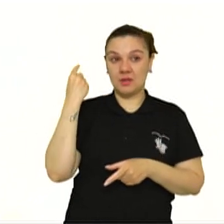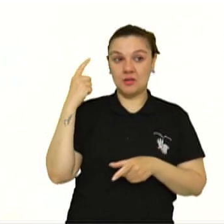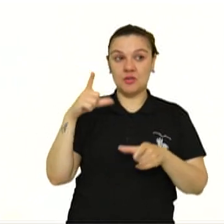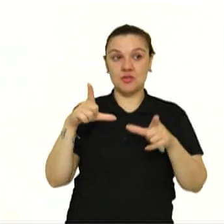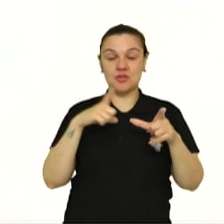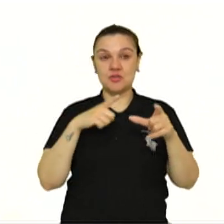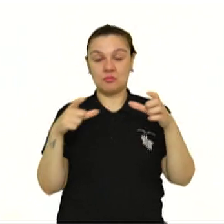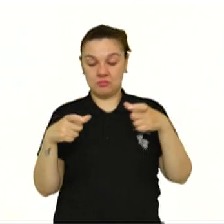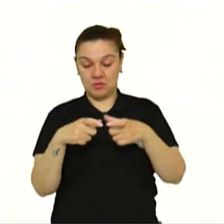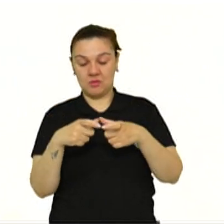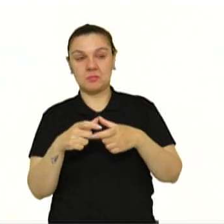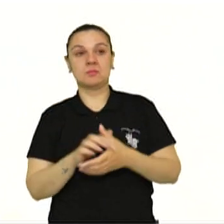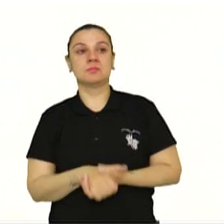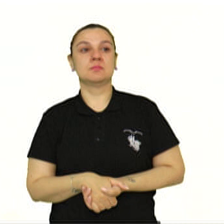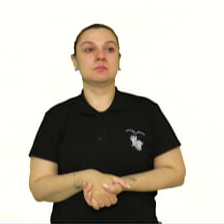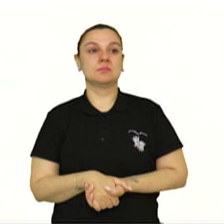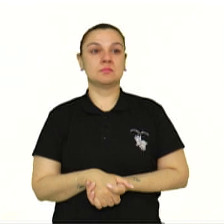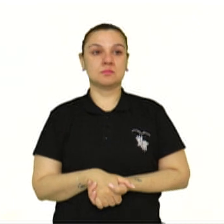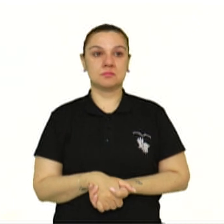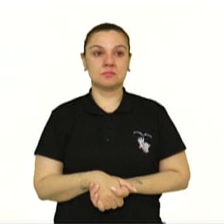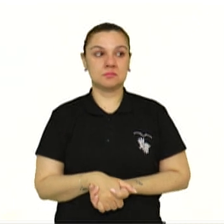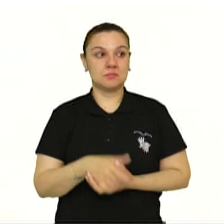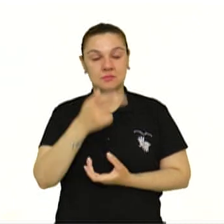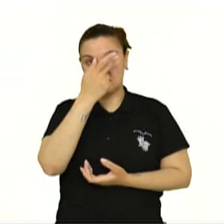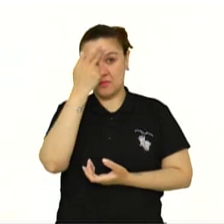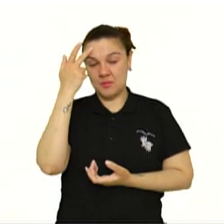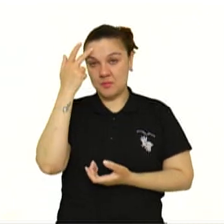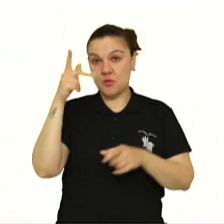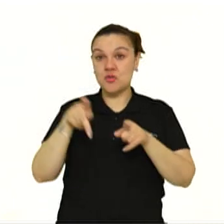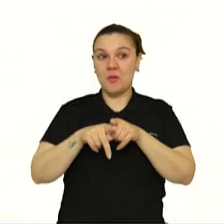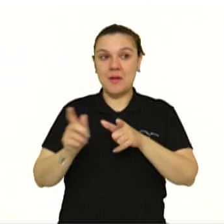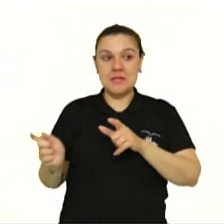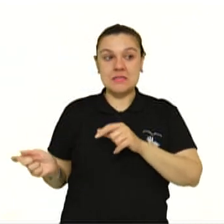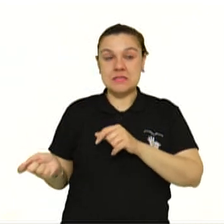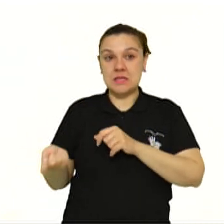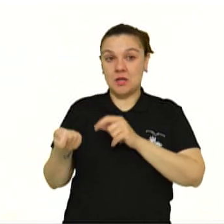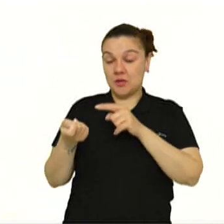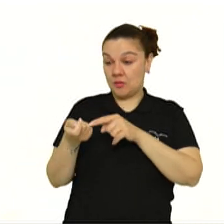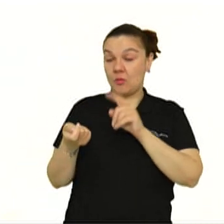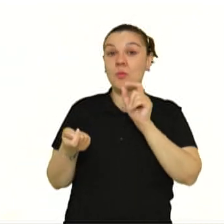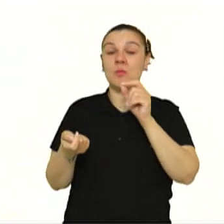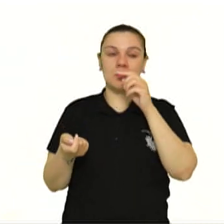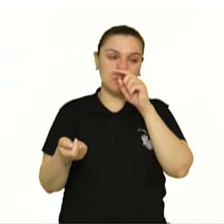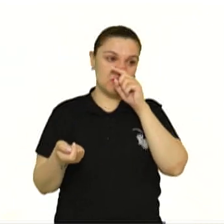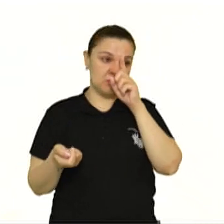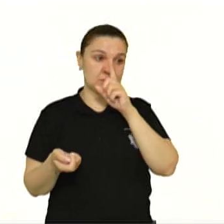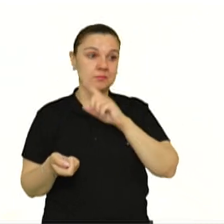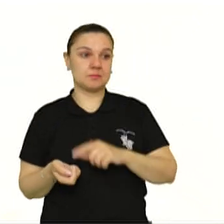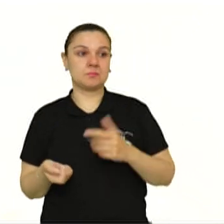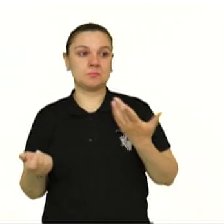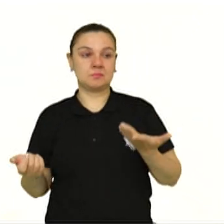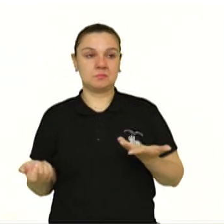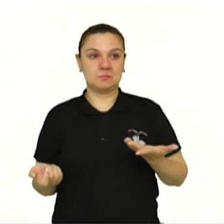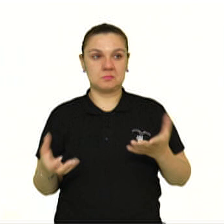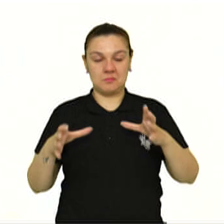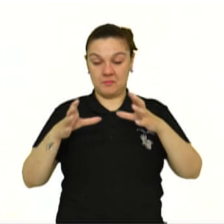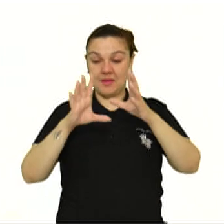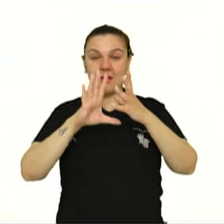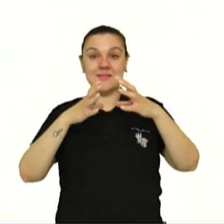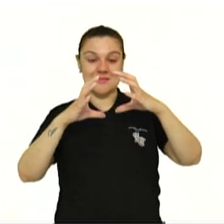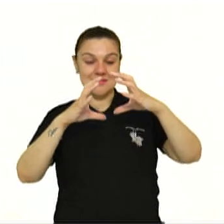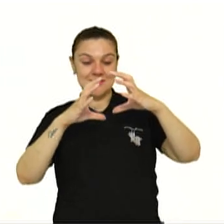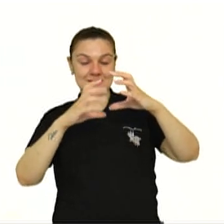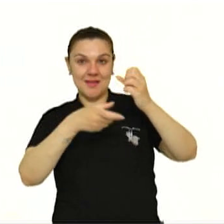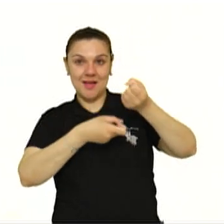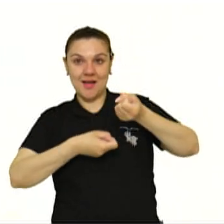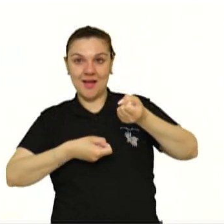contato menor, tá? E os jogadores necessitavam ser mais precisos. Vou explicar essa última parte. Então, nas raquetes antigas, as